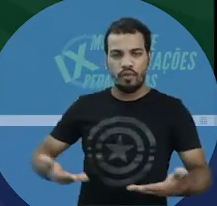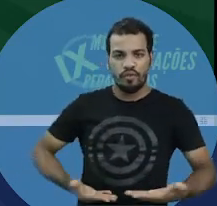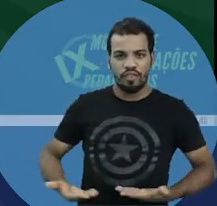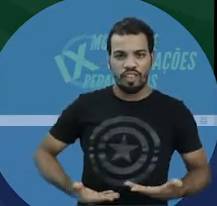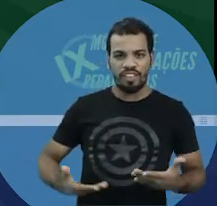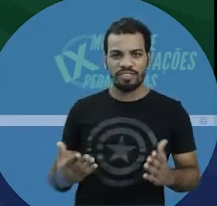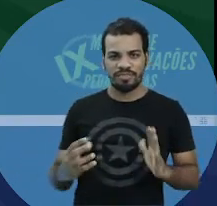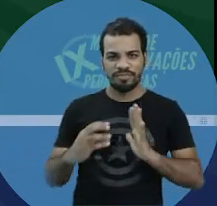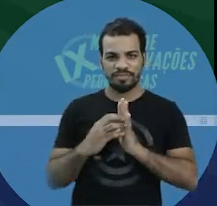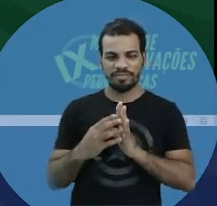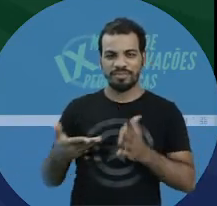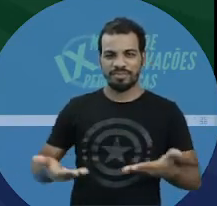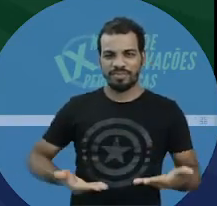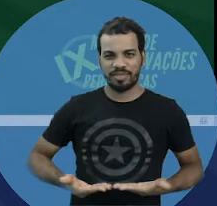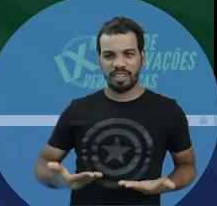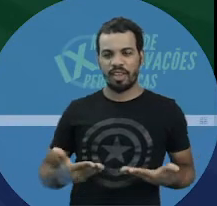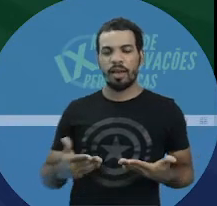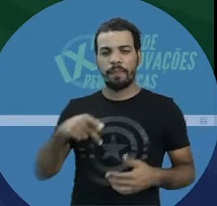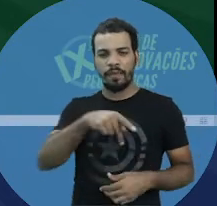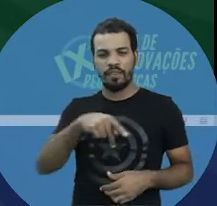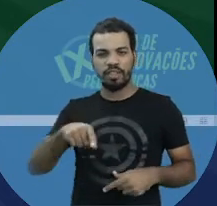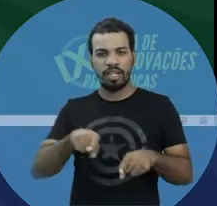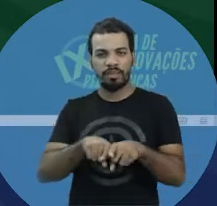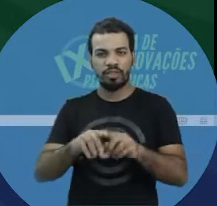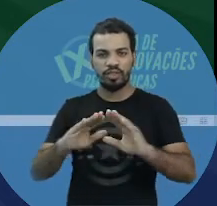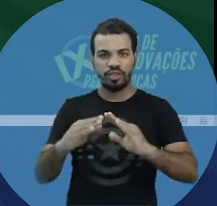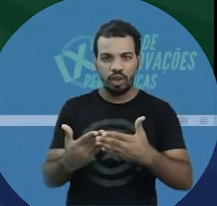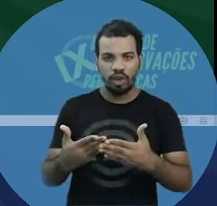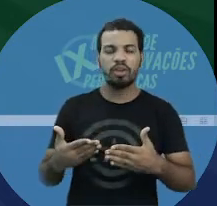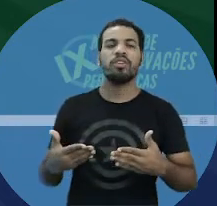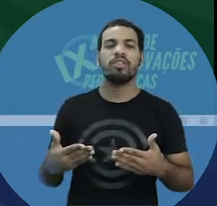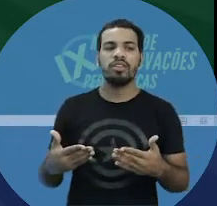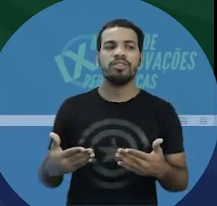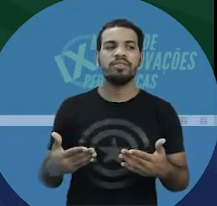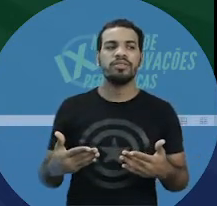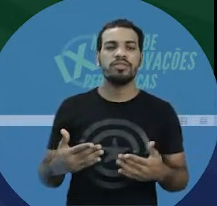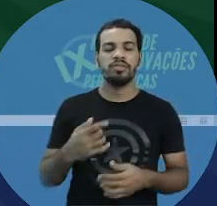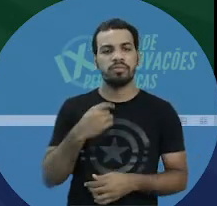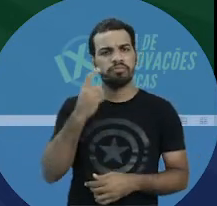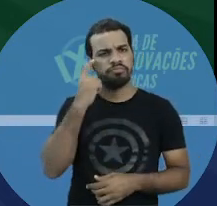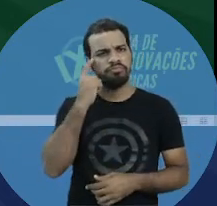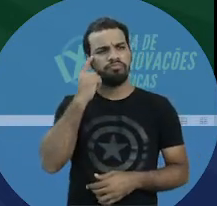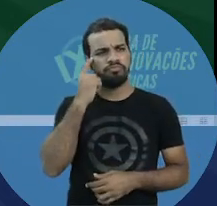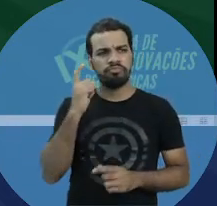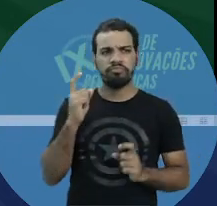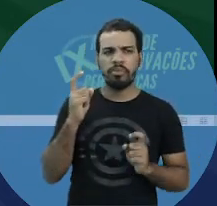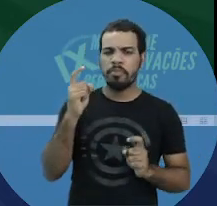os alunos e os professores, nós ficamos muito preocupados.